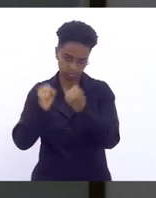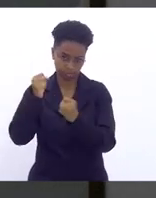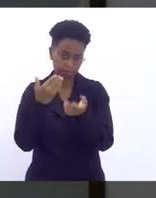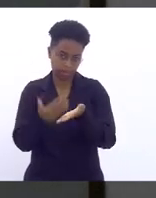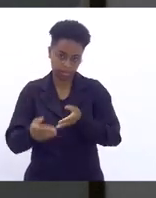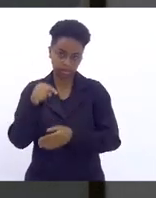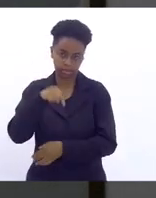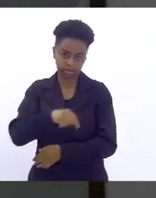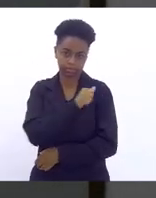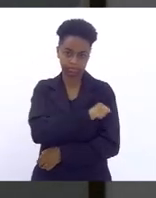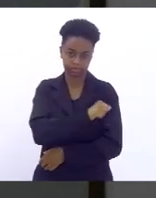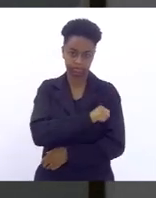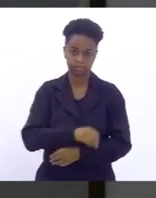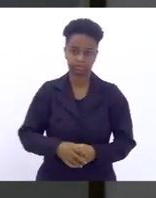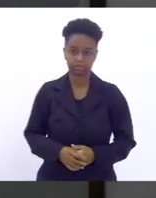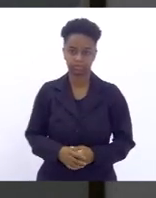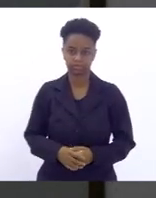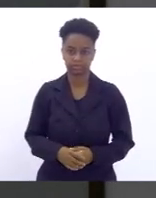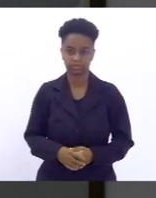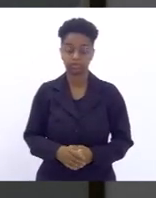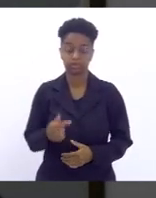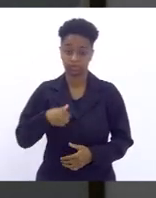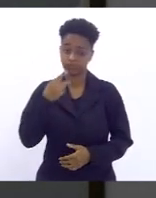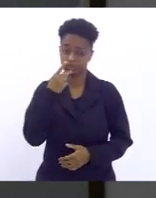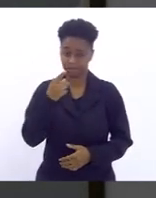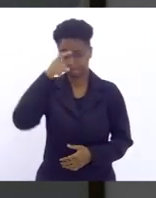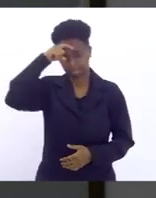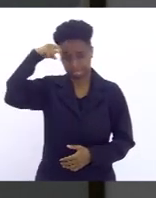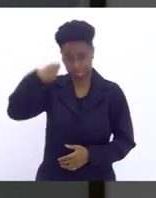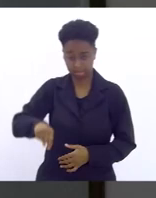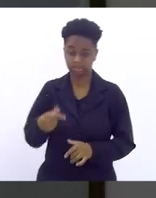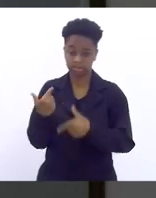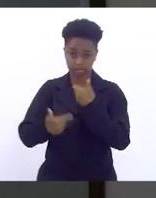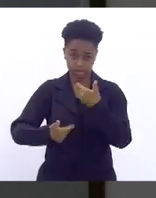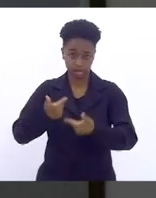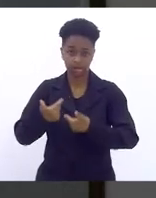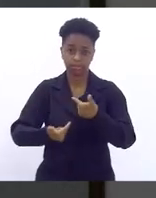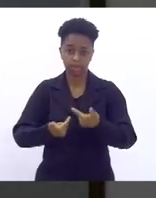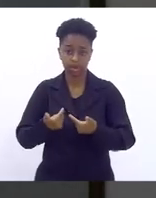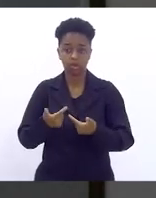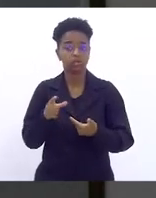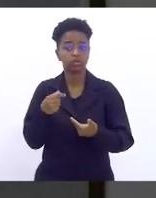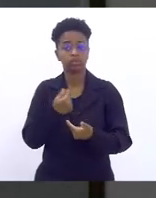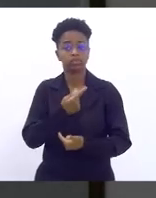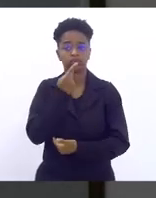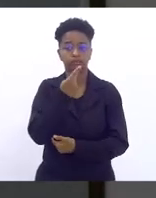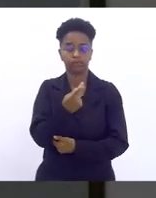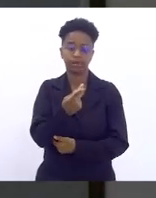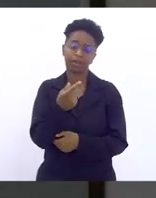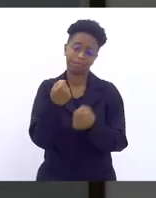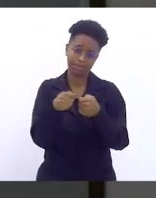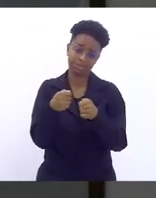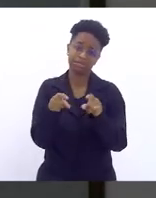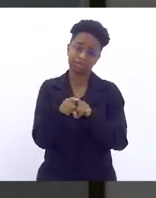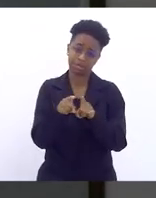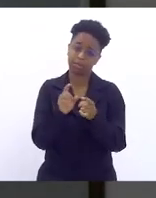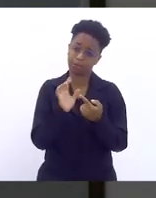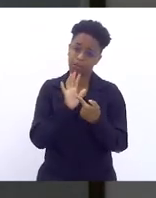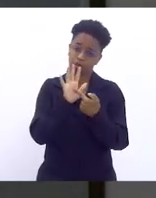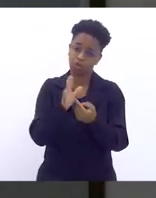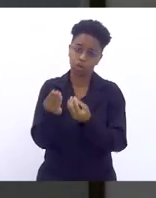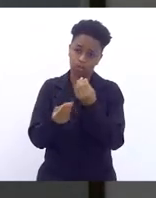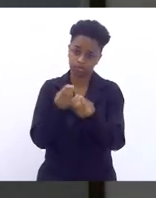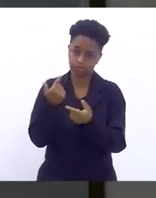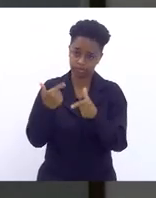quando eu falei que é o trabalho era grande então o que a gente diz ainda também tem que vender um pouco assim que a gente